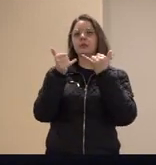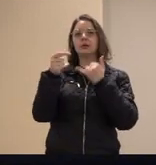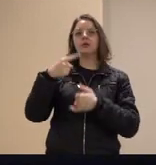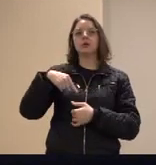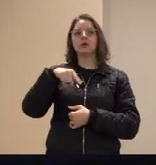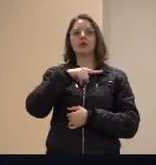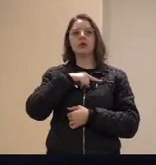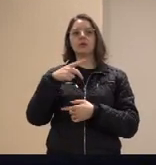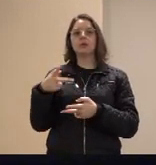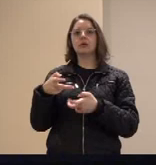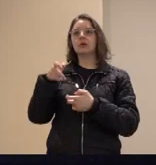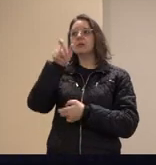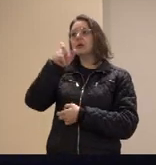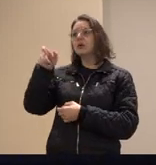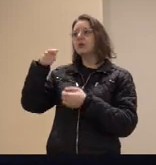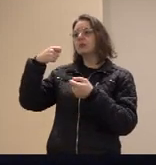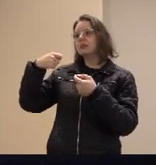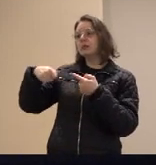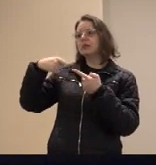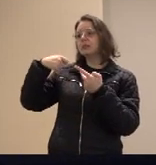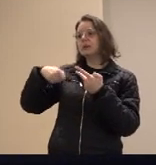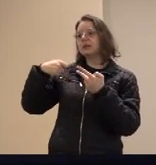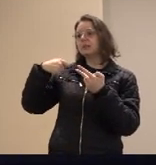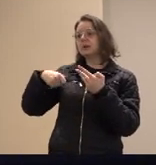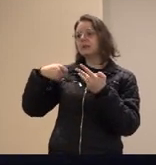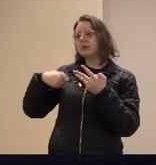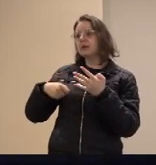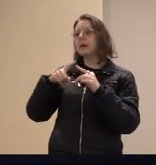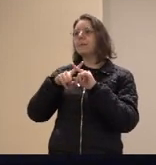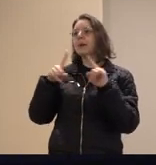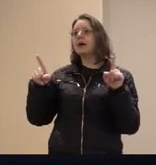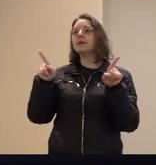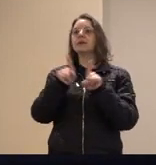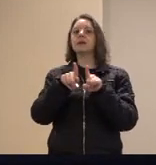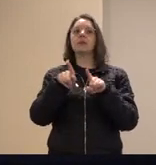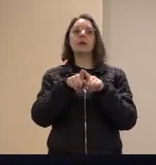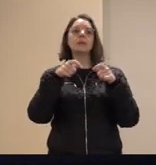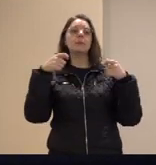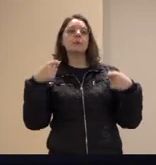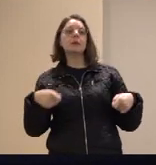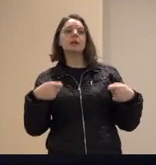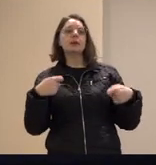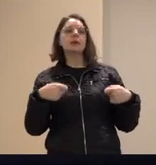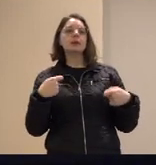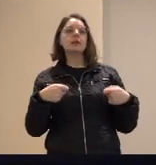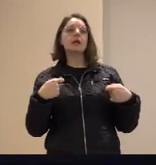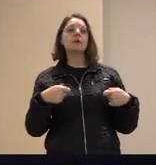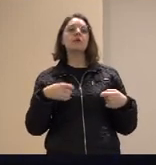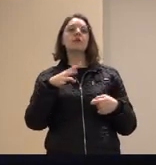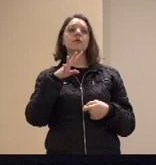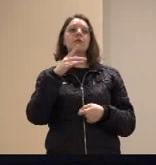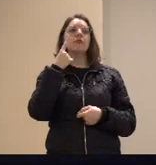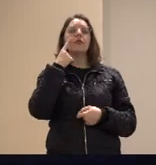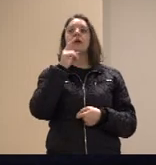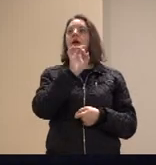com necessidades, mas também precisamos reconhecer suas